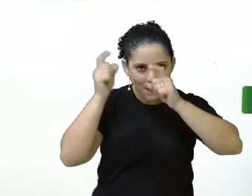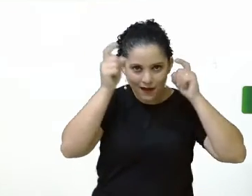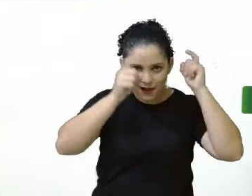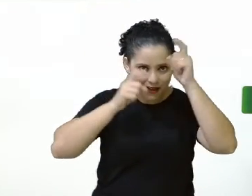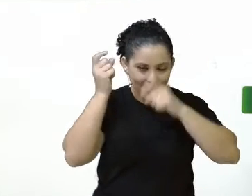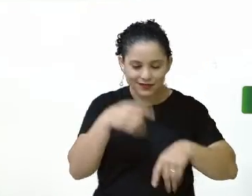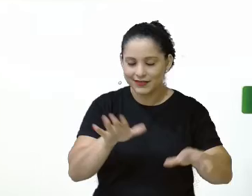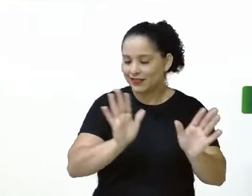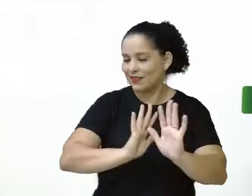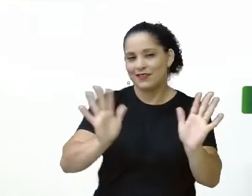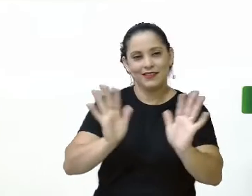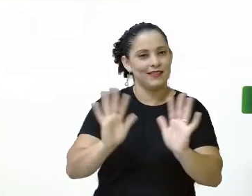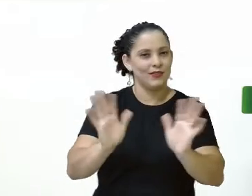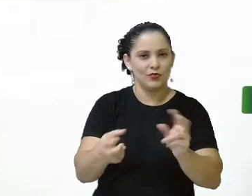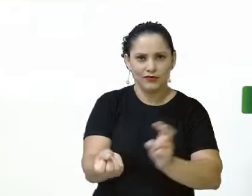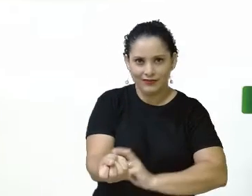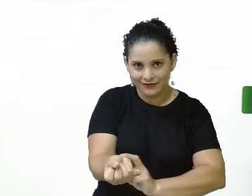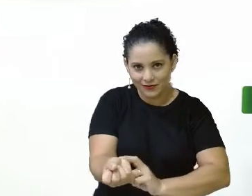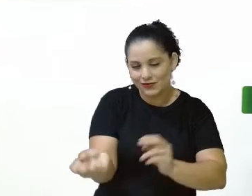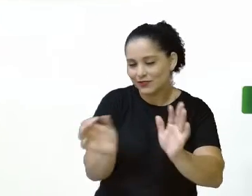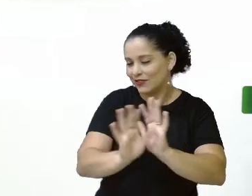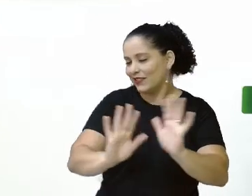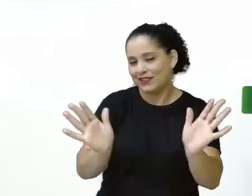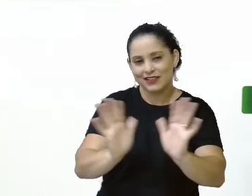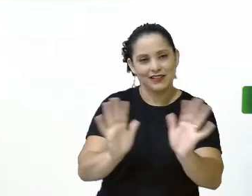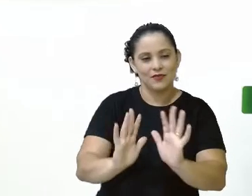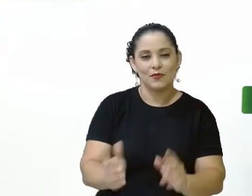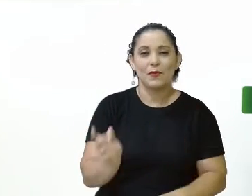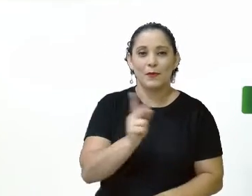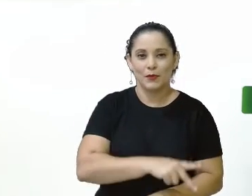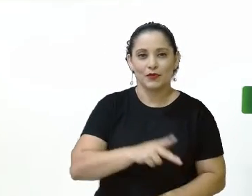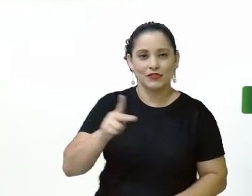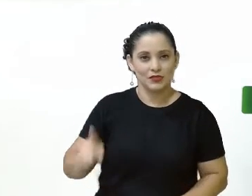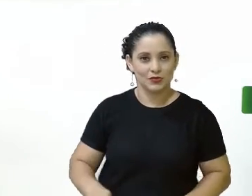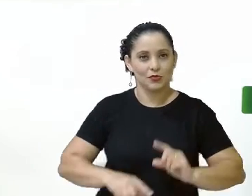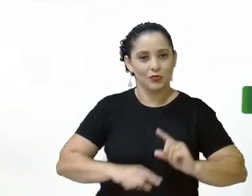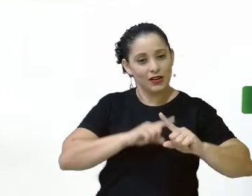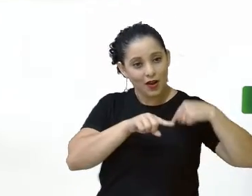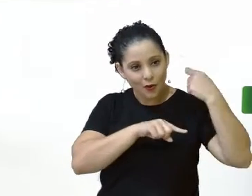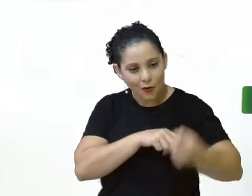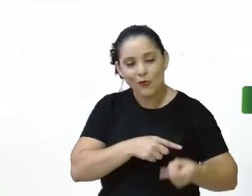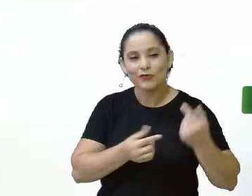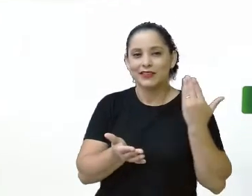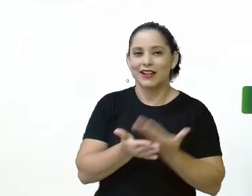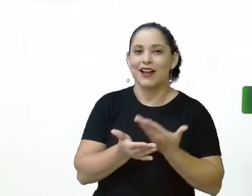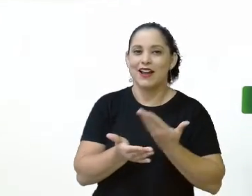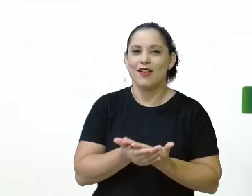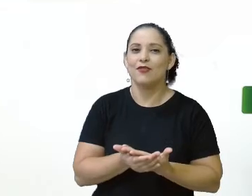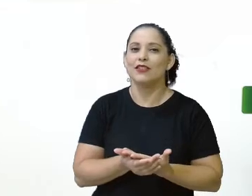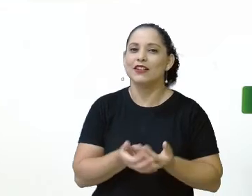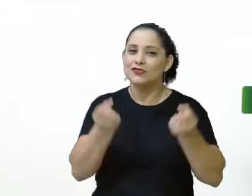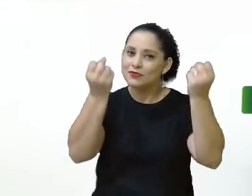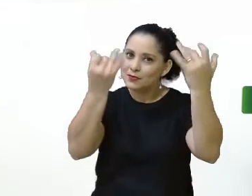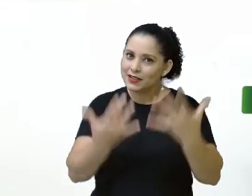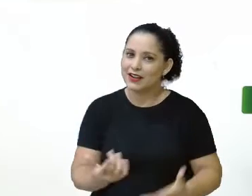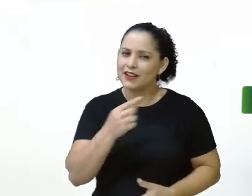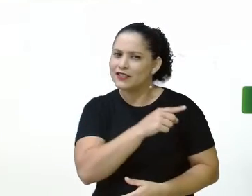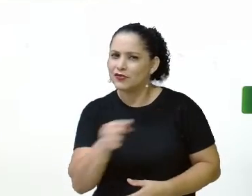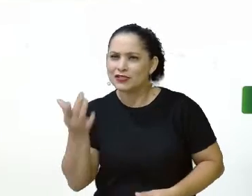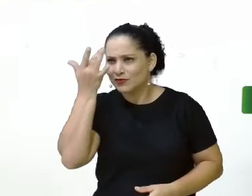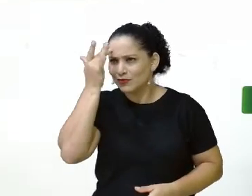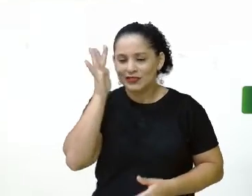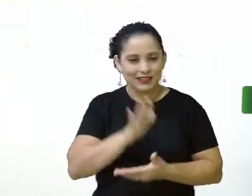fique estressado. Se for possível, a professora dá outra aula de divisão para quem não conseguiu compreender.